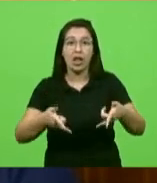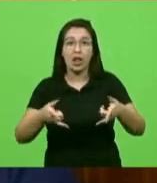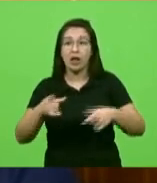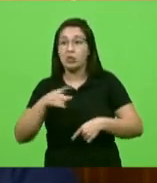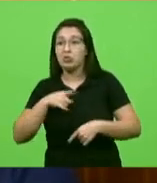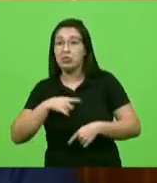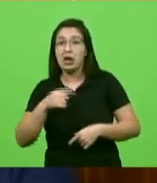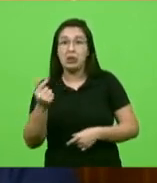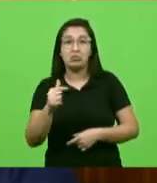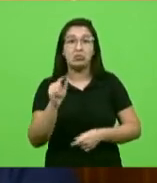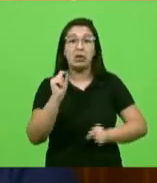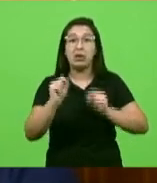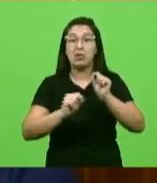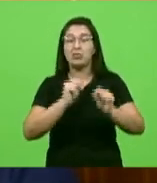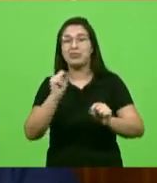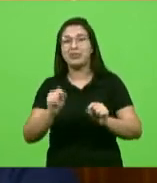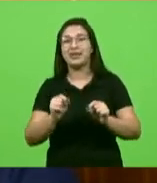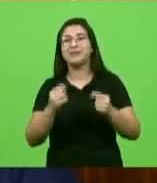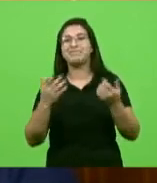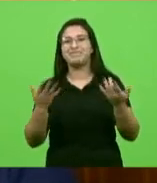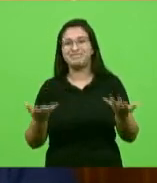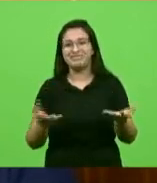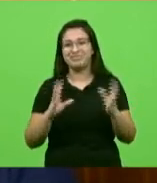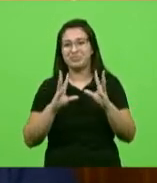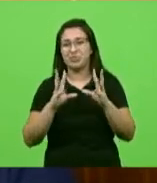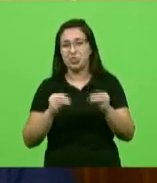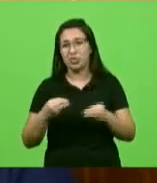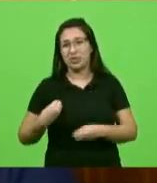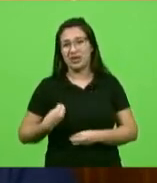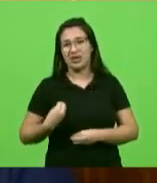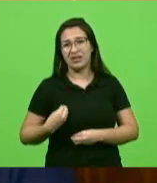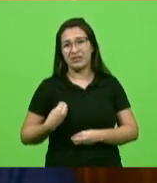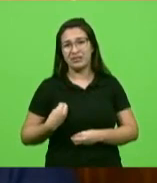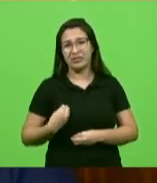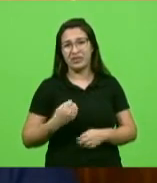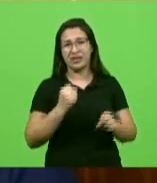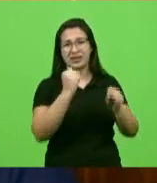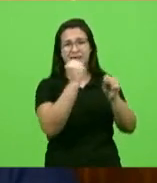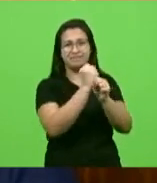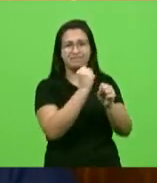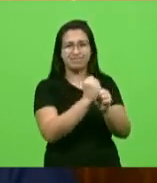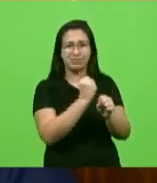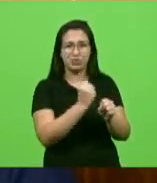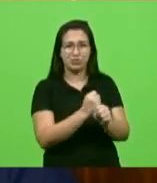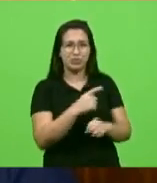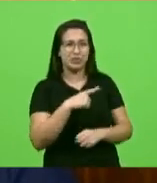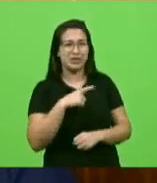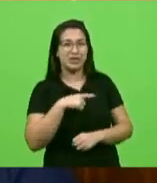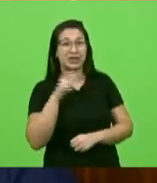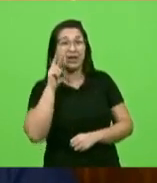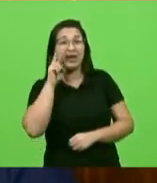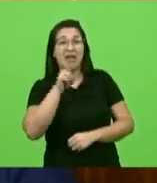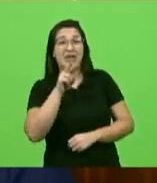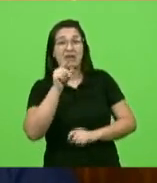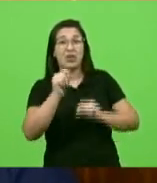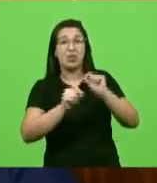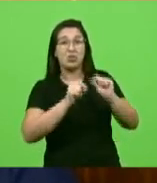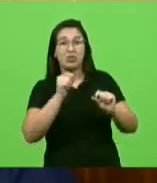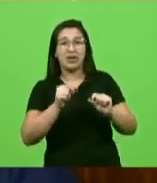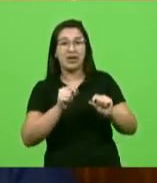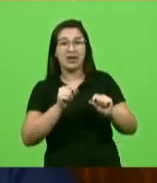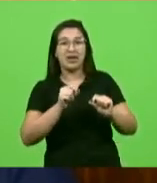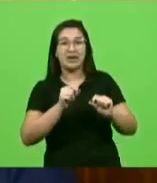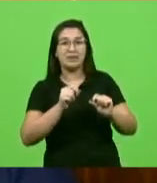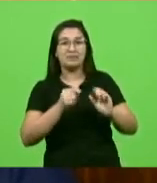infectado, ou ver tudo aquilo que levou uma vida inteira para construir sendo arrancado de suas mãos com os malfadados